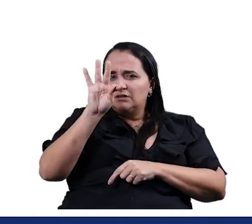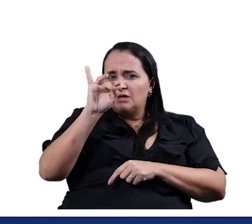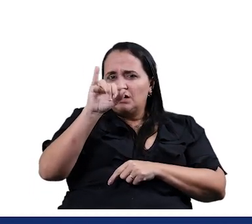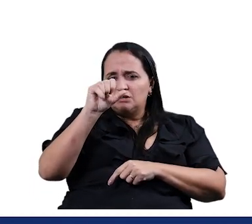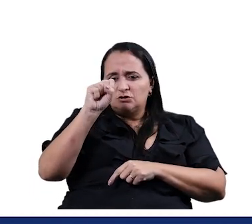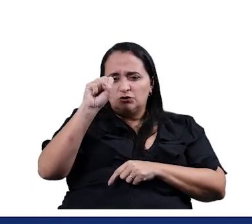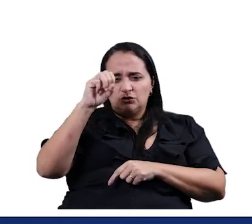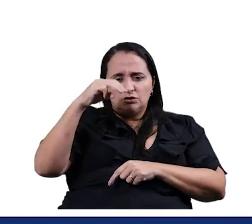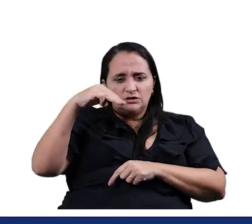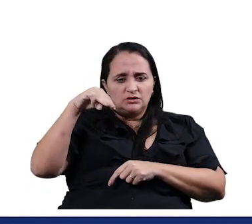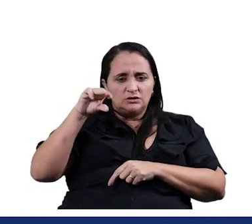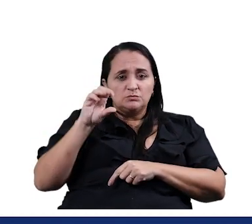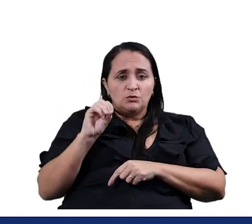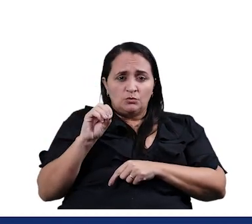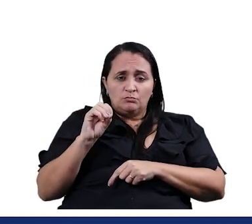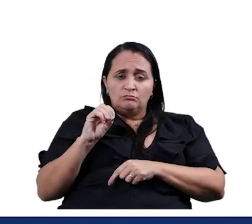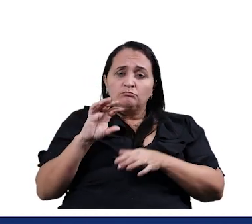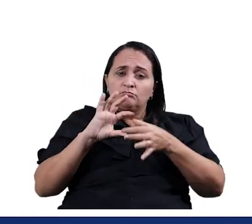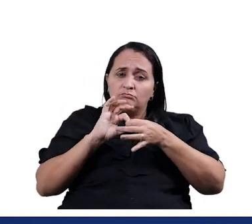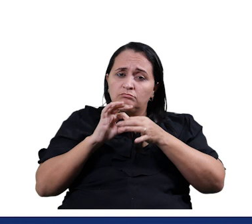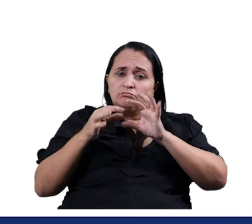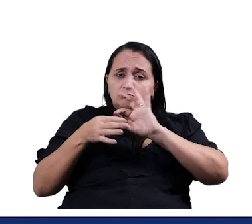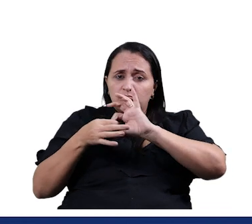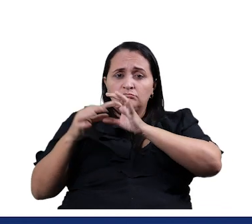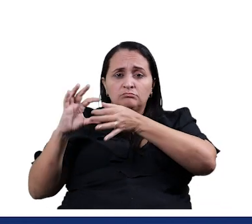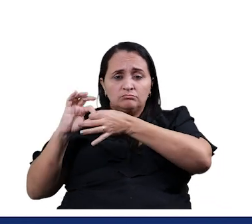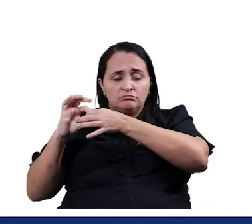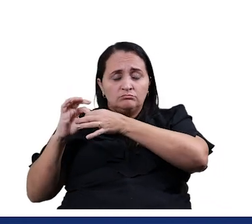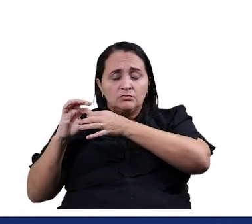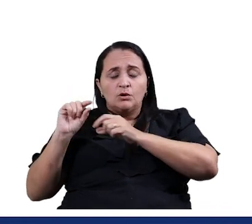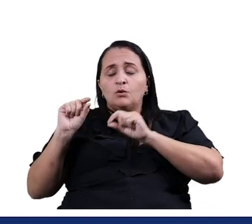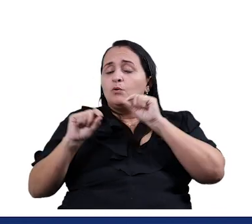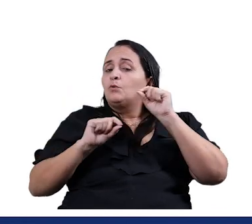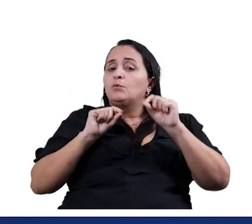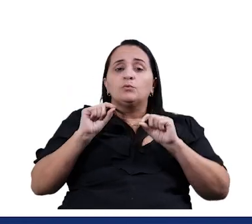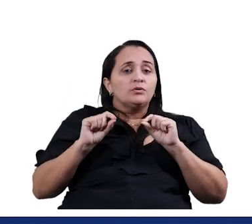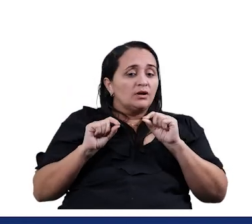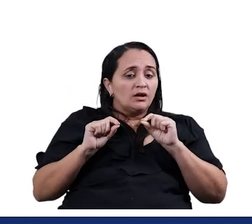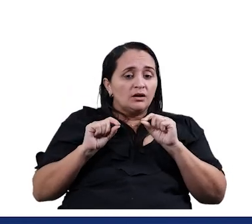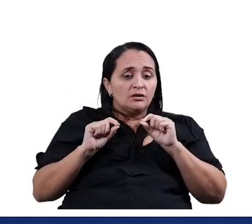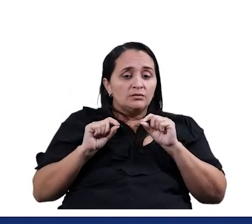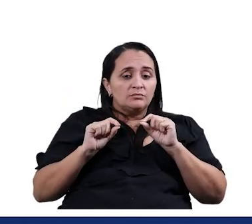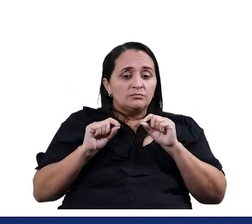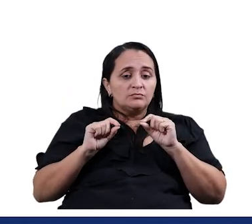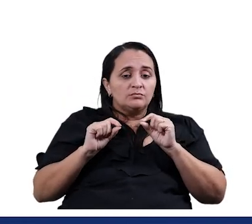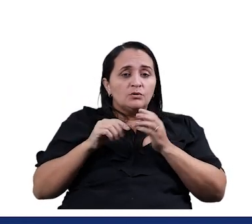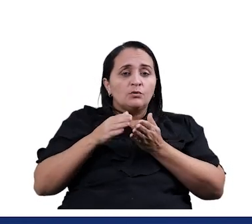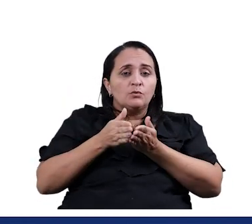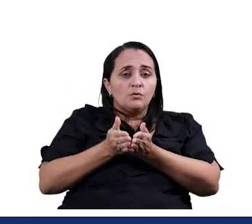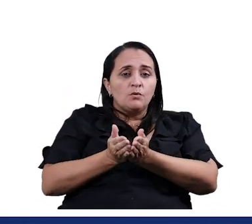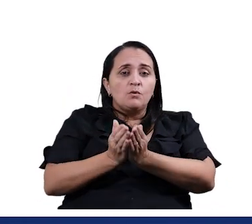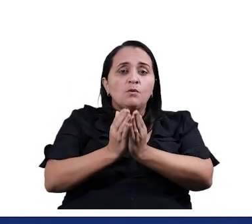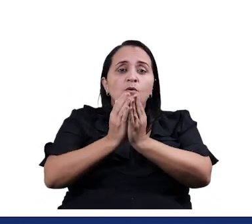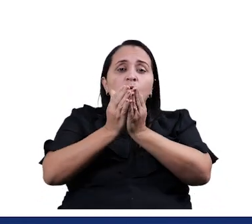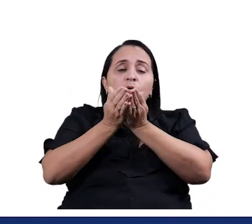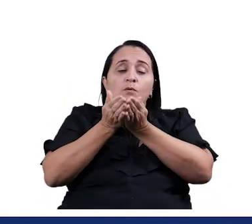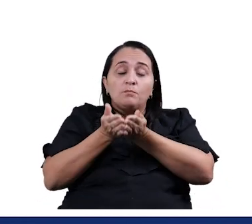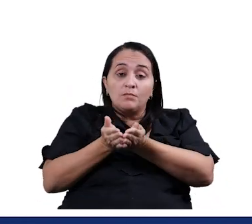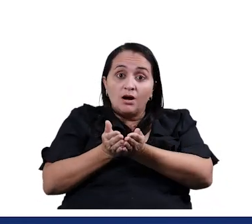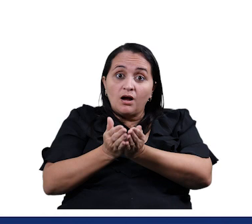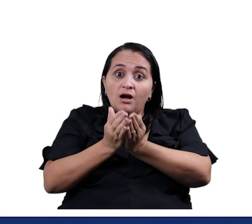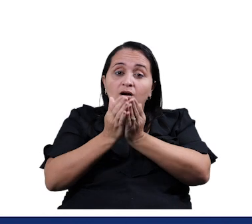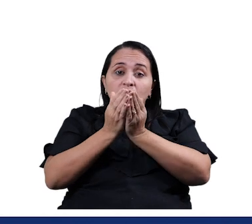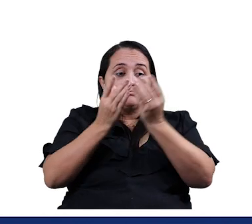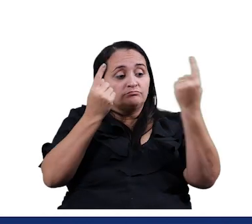Ora, é uma categoria das Olimpíadas, né, que se disputa com barcos, para